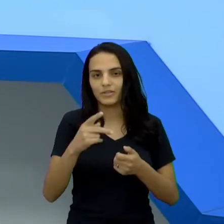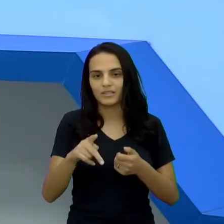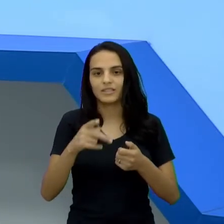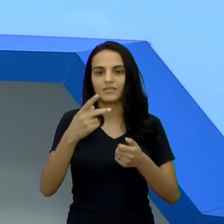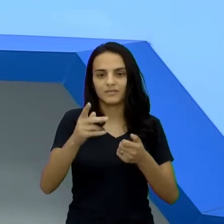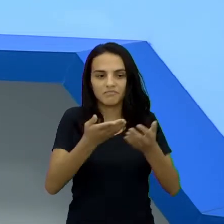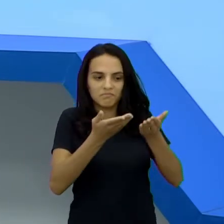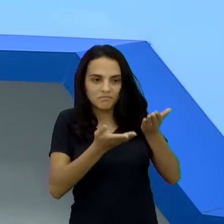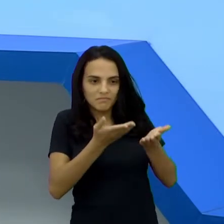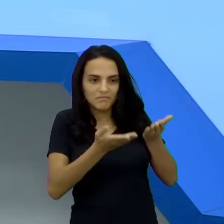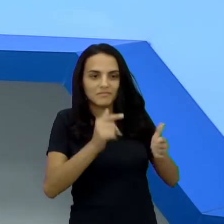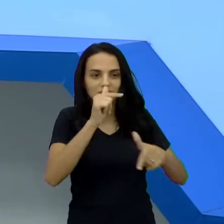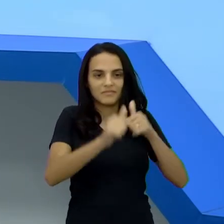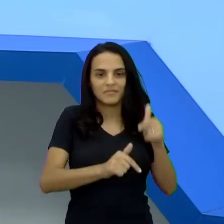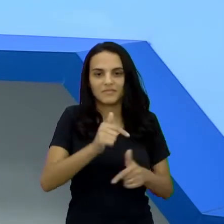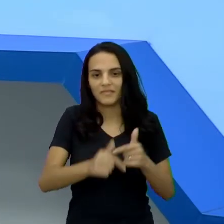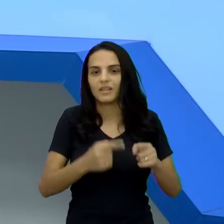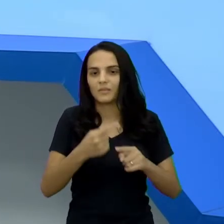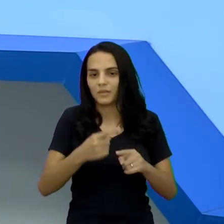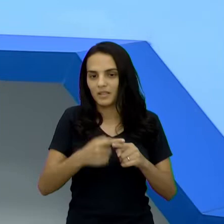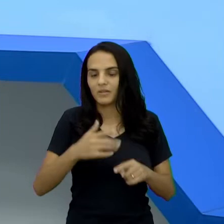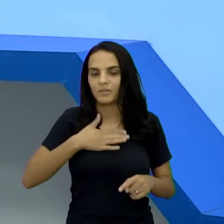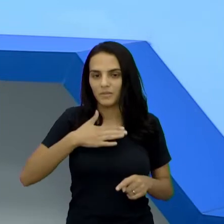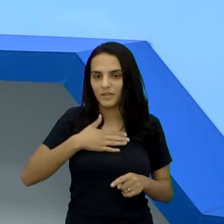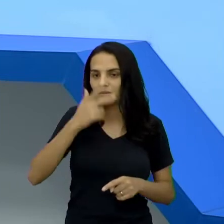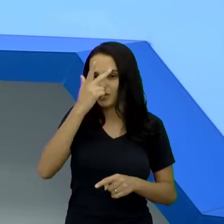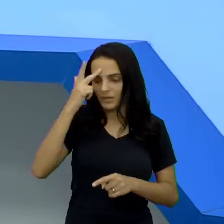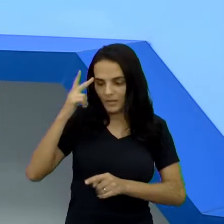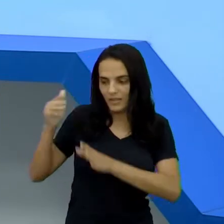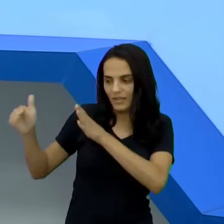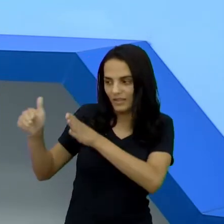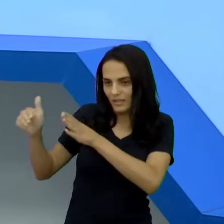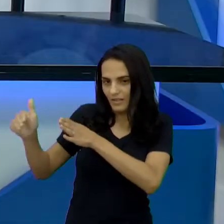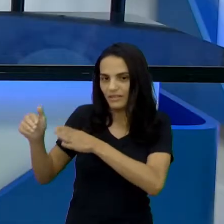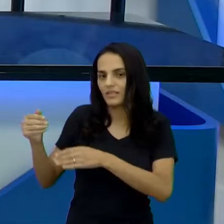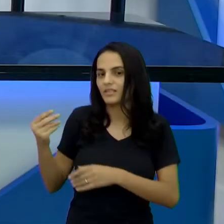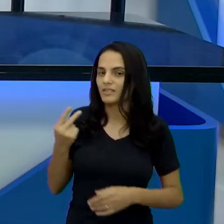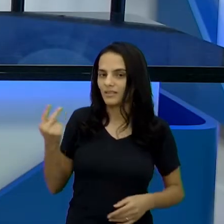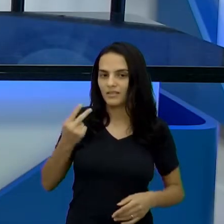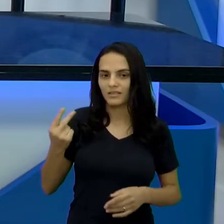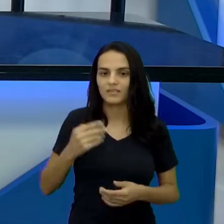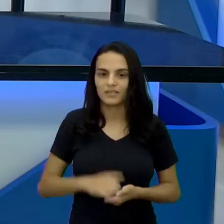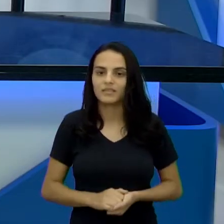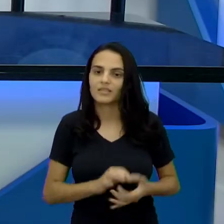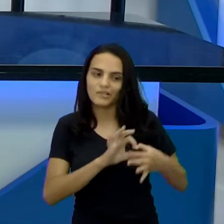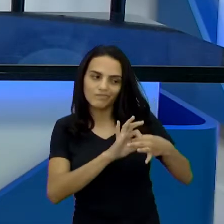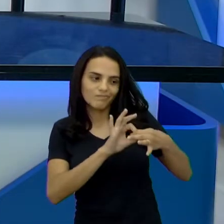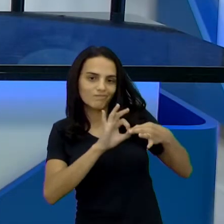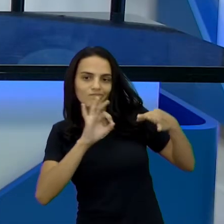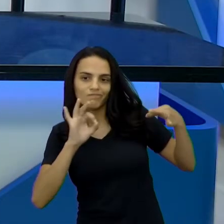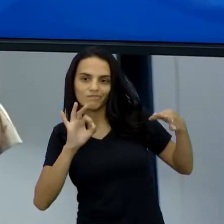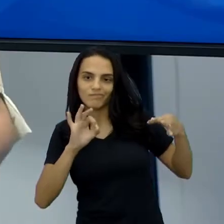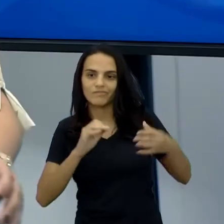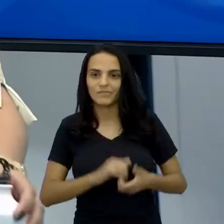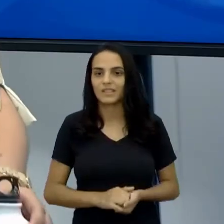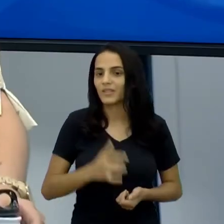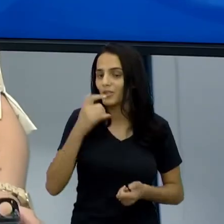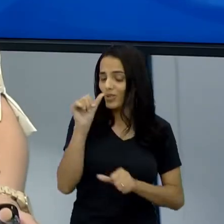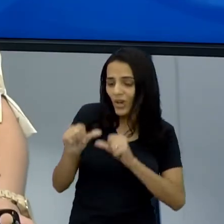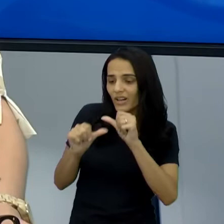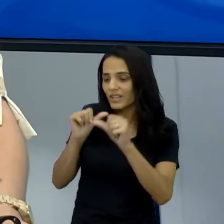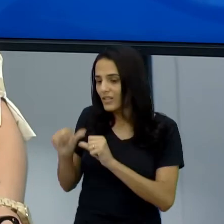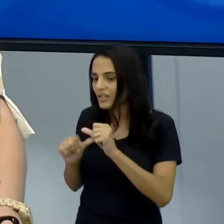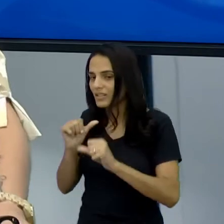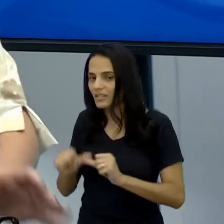estabilidade no trabalho. Por mais que tenha muita gente da minha geração, né, da nossa, no caso, que não seja assim. Que não tem que troca facilmente,